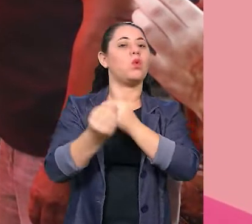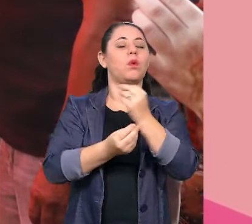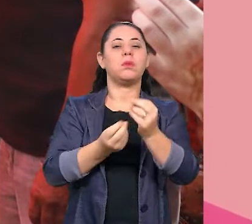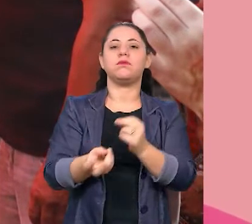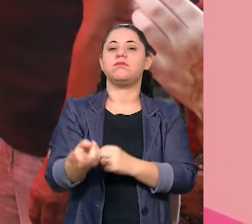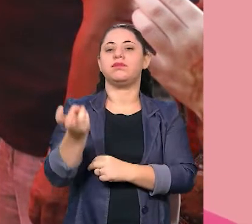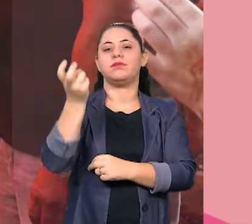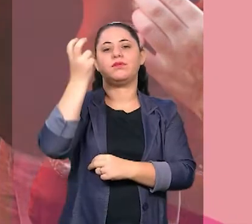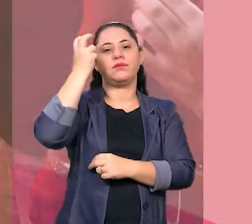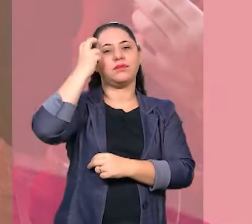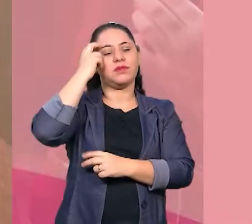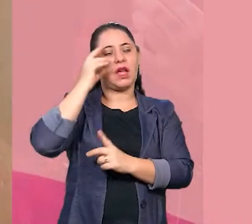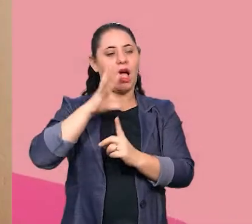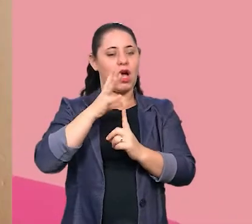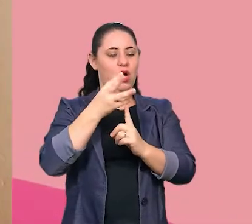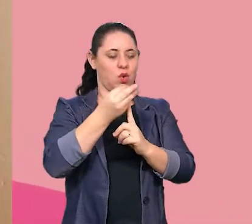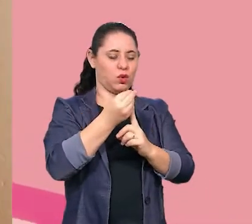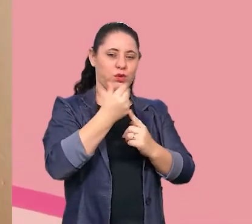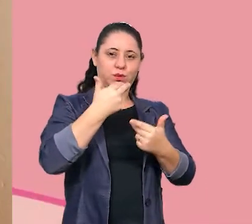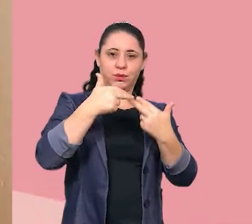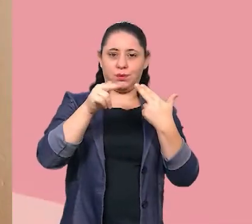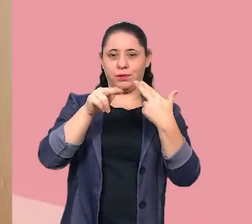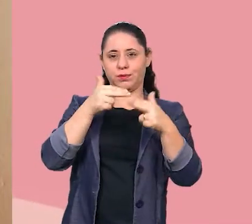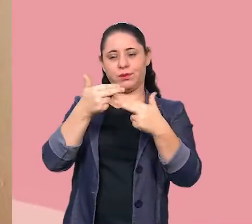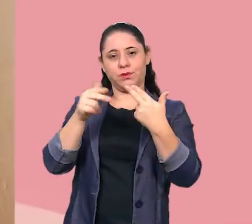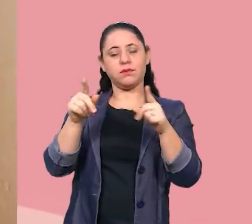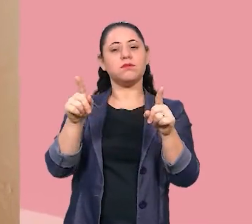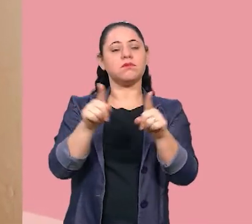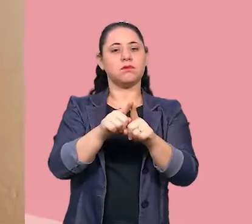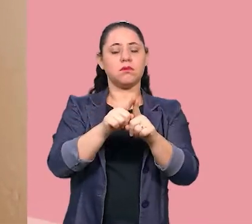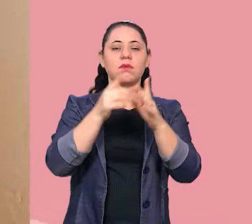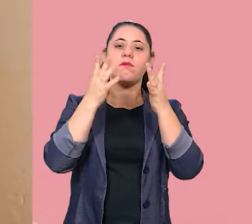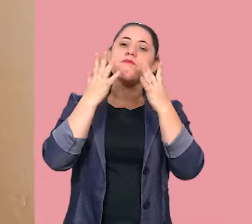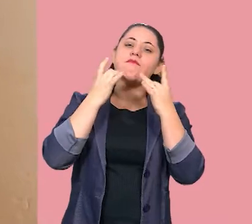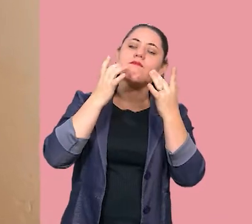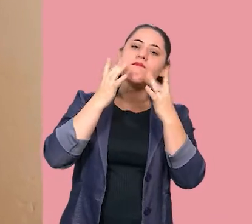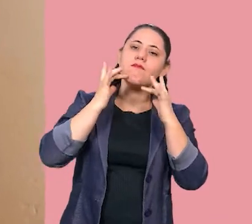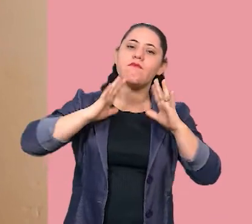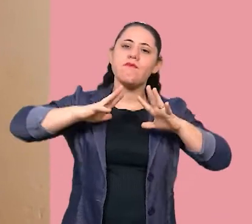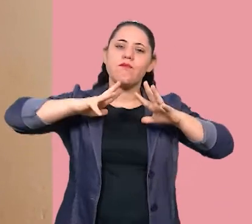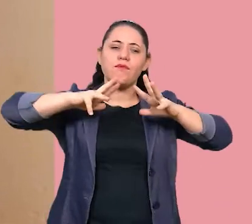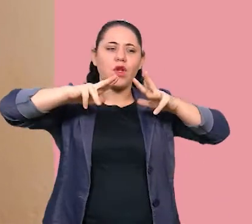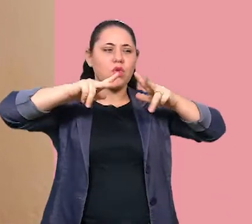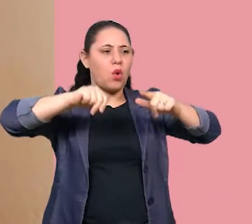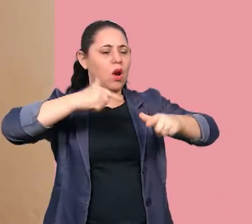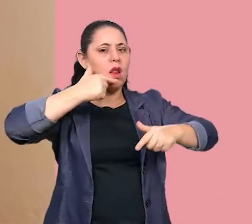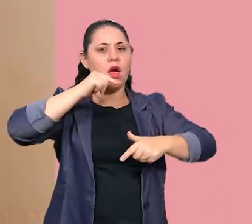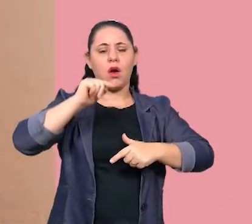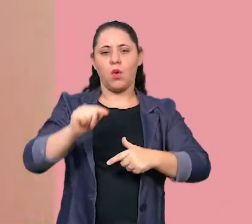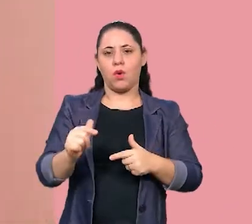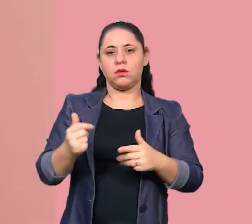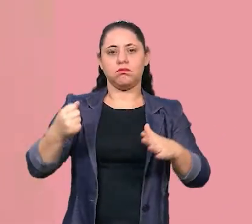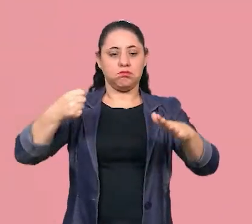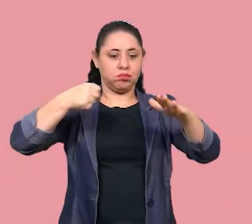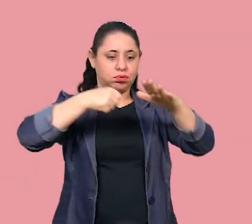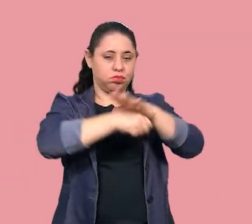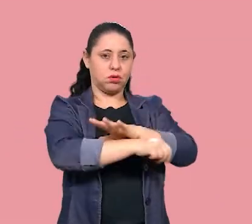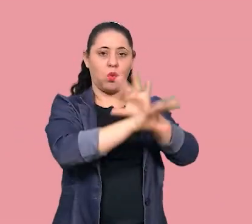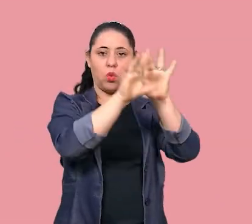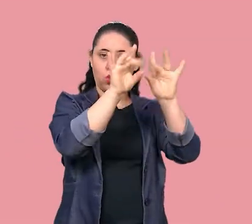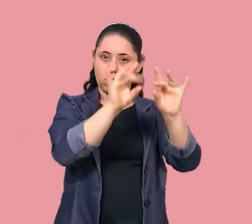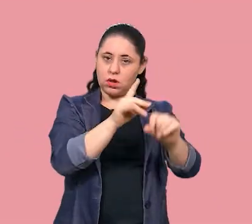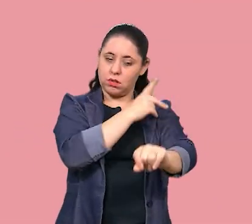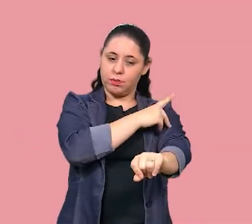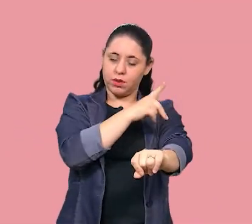arte, é com a música, né, é com o teatro, com todas as linguagens culturais inseridas no contexto pedagógico. E